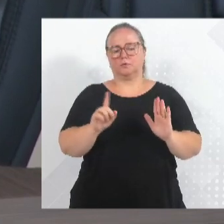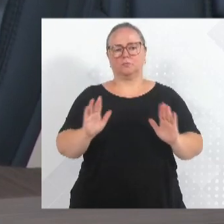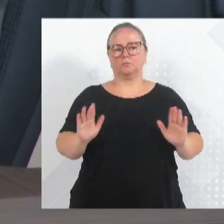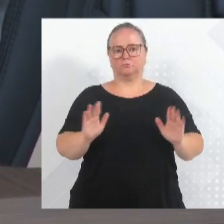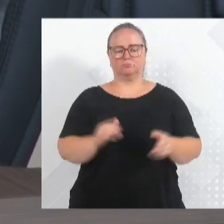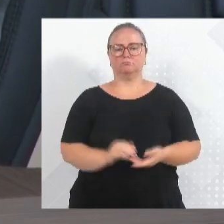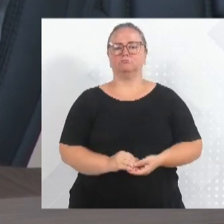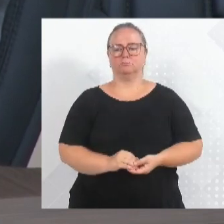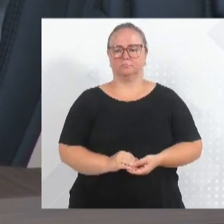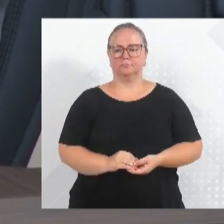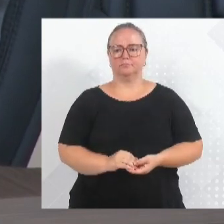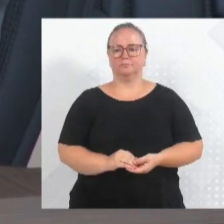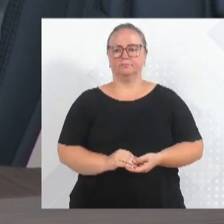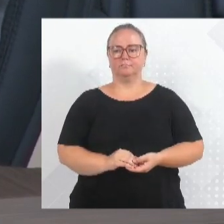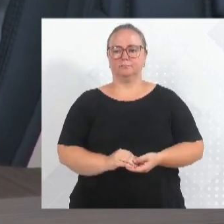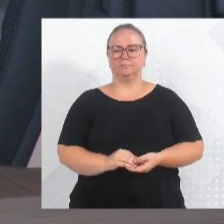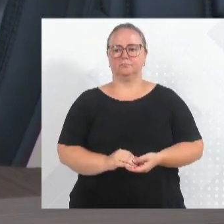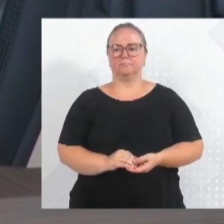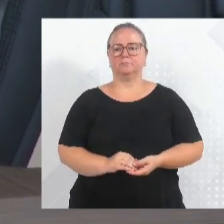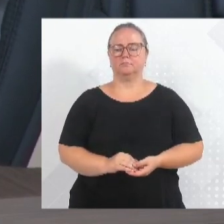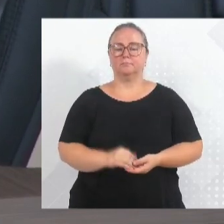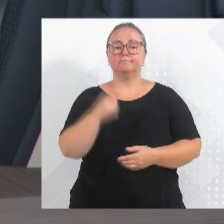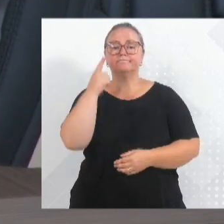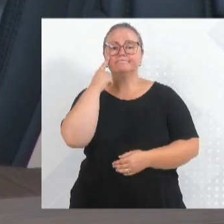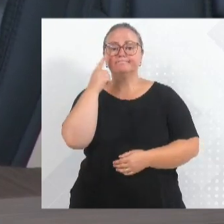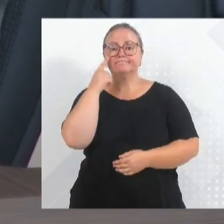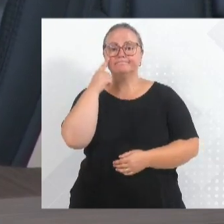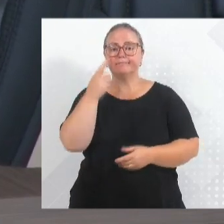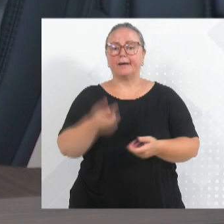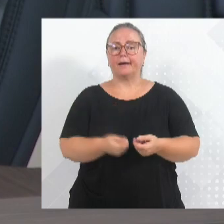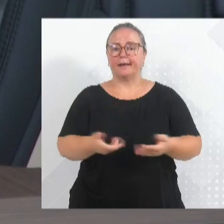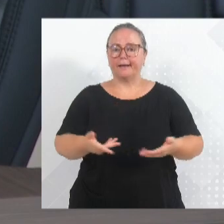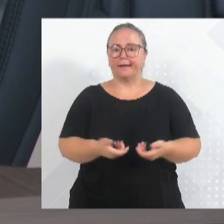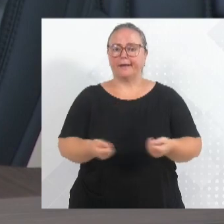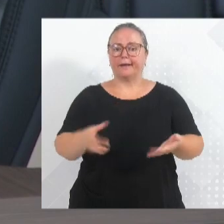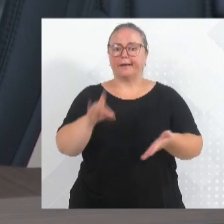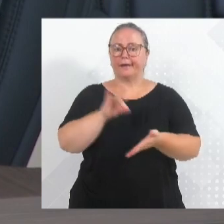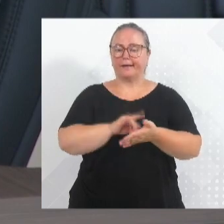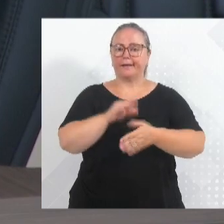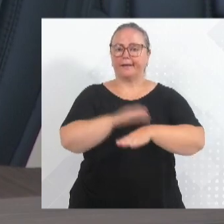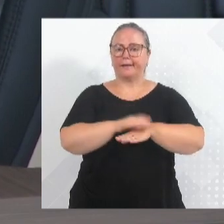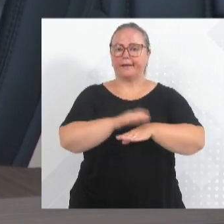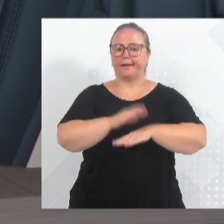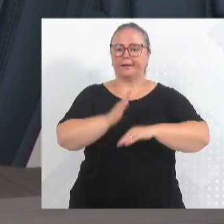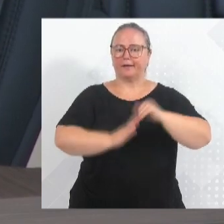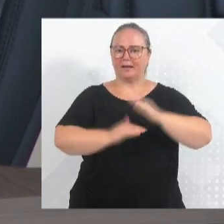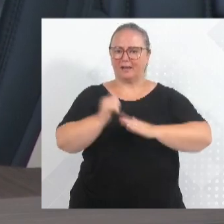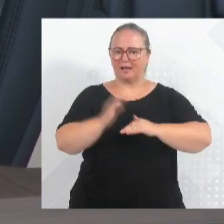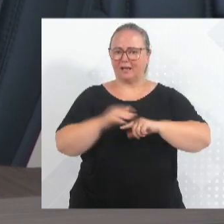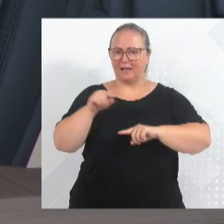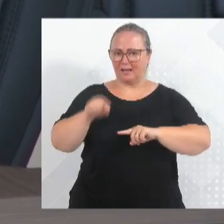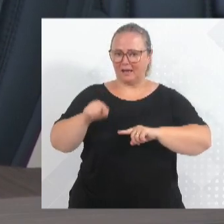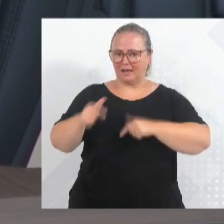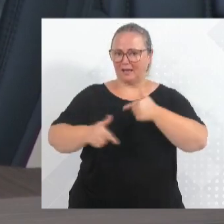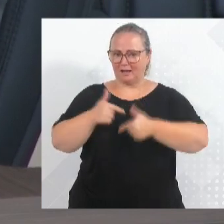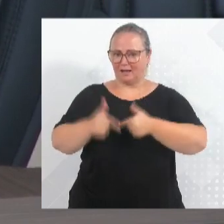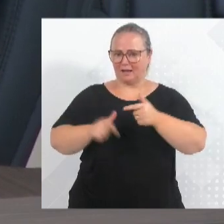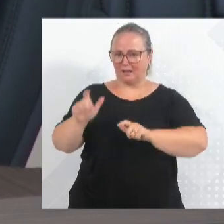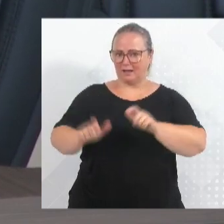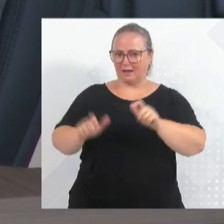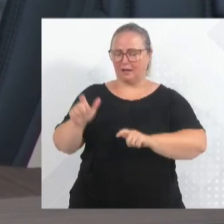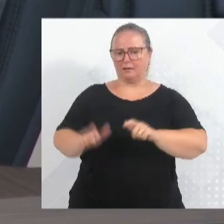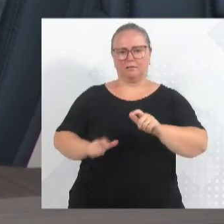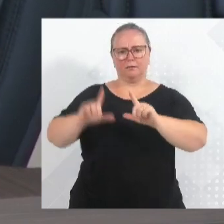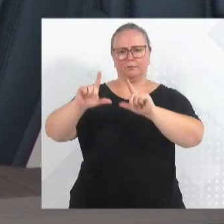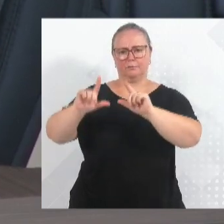indicadores de custo fixo com mão de obra, é muito menor do que milhares de